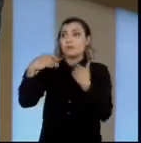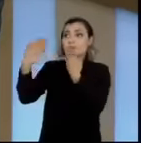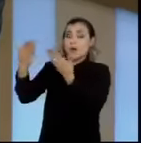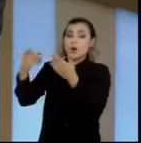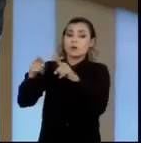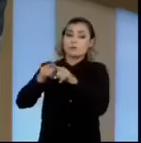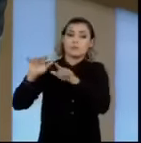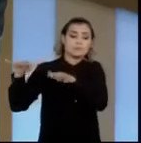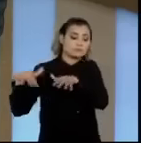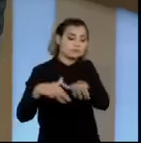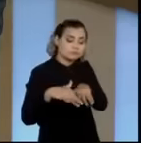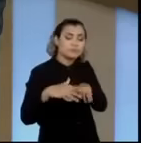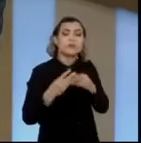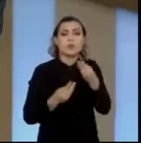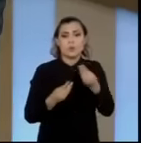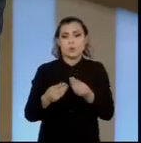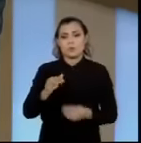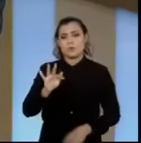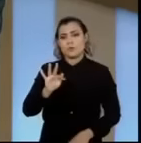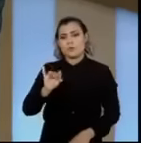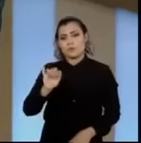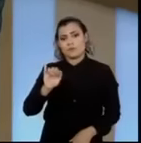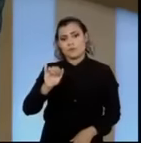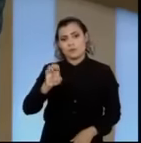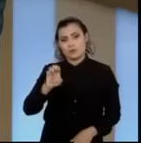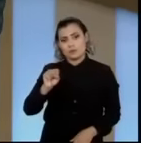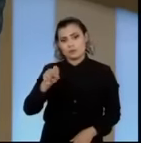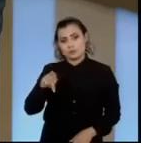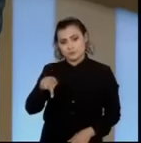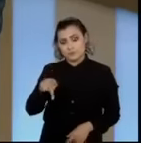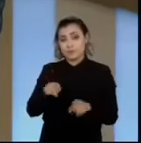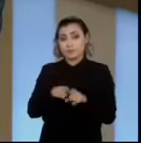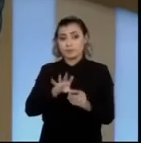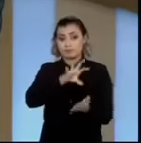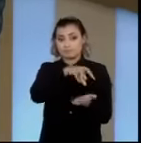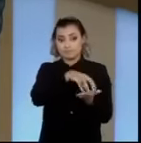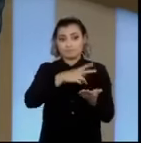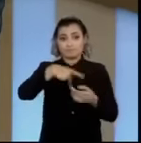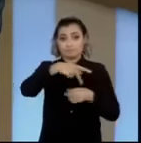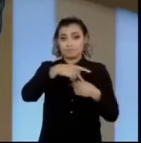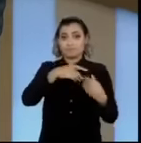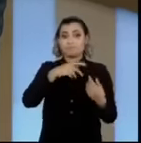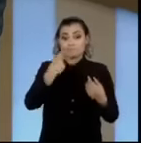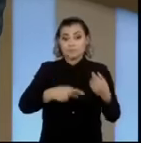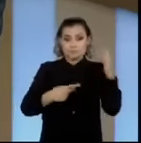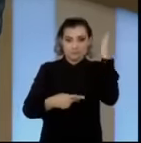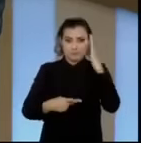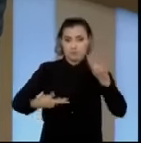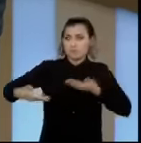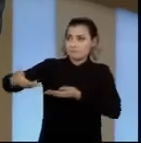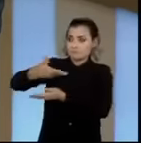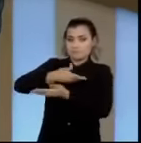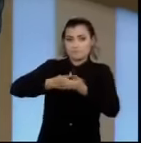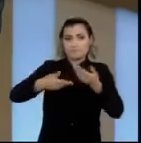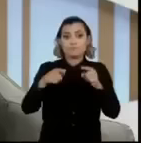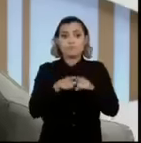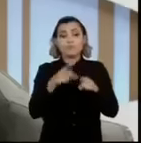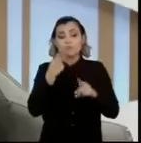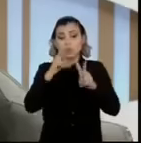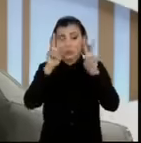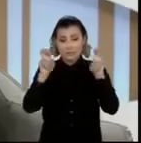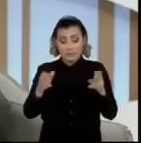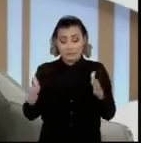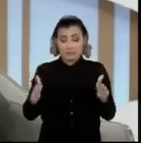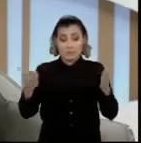daqui, a Fiesp e a Câmara de Comércio Internacional aqui do Brasil falaram que essa crise,